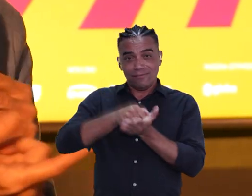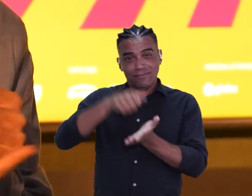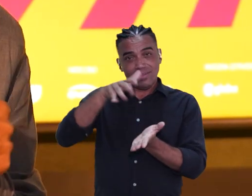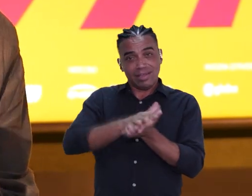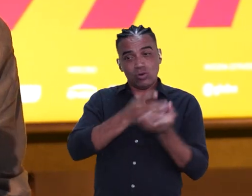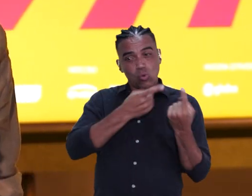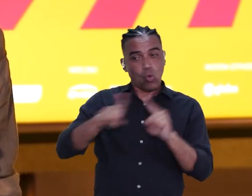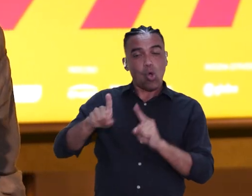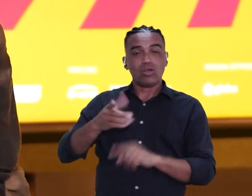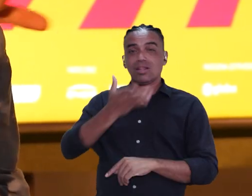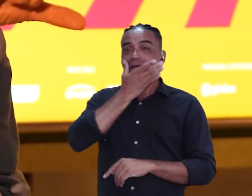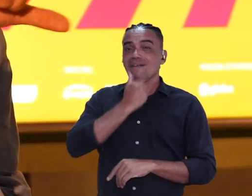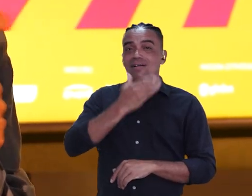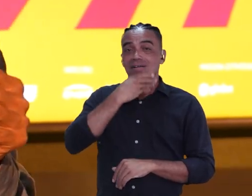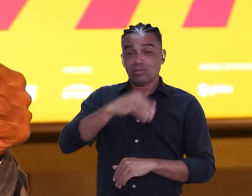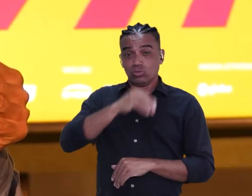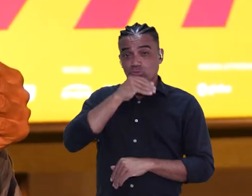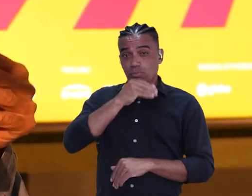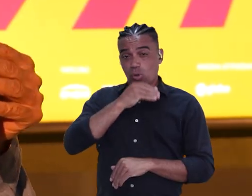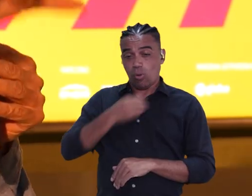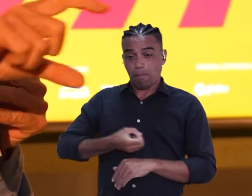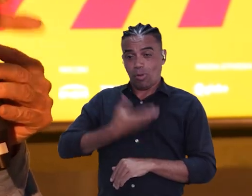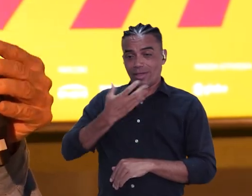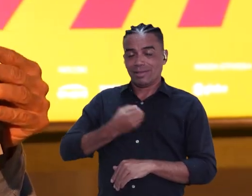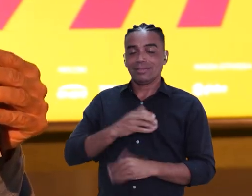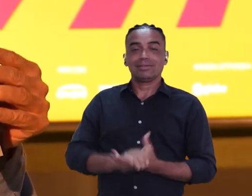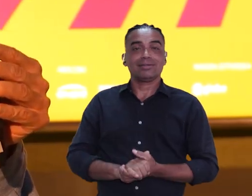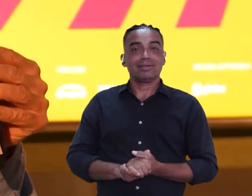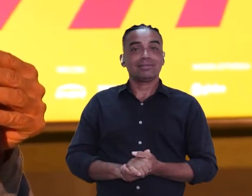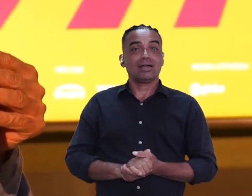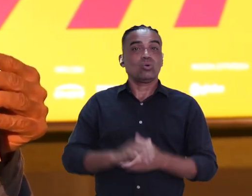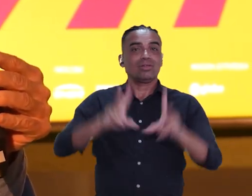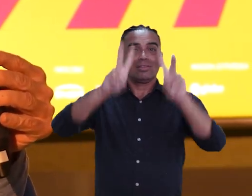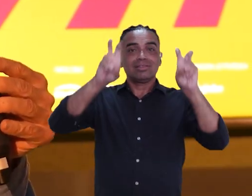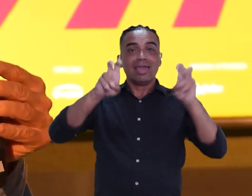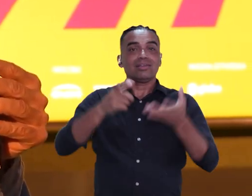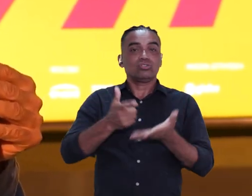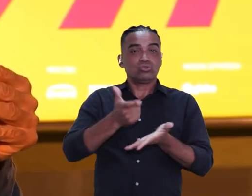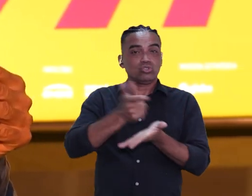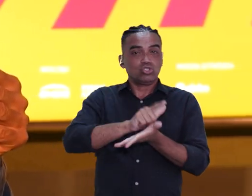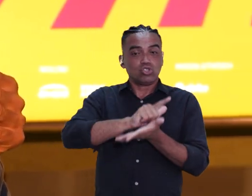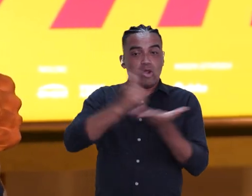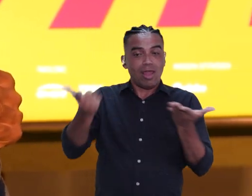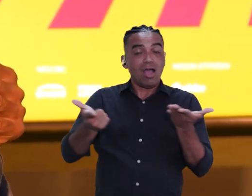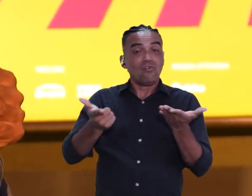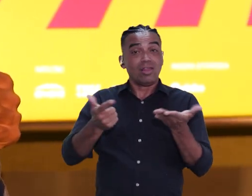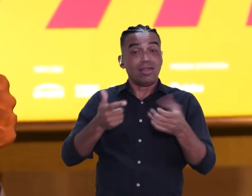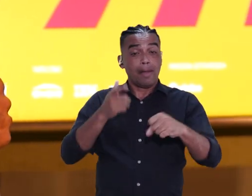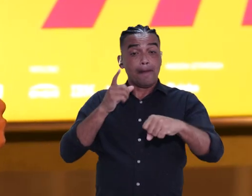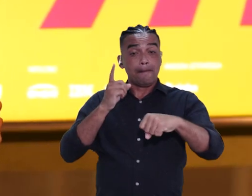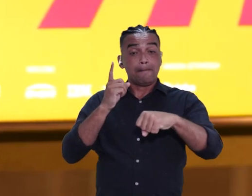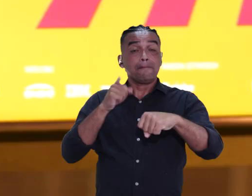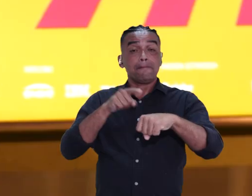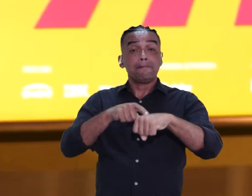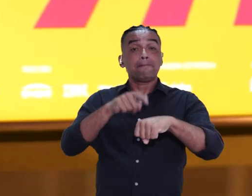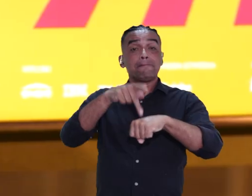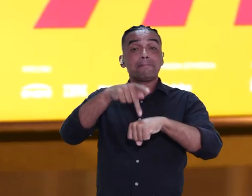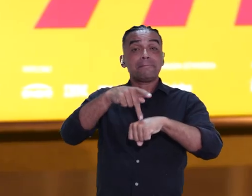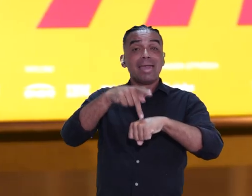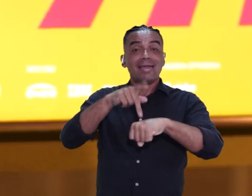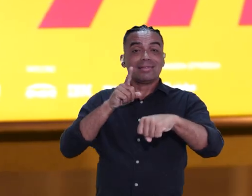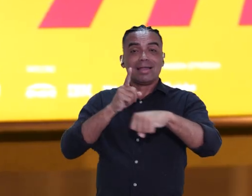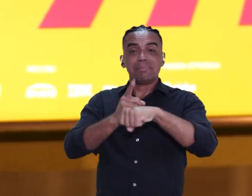vingando-se contra o poeta, porque a manchete dizia: há uma pedra no caminho do desenvolvimento brasileiro. E a frase tinha